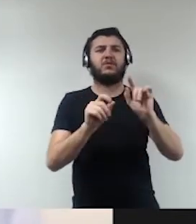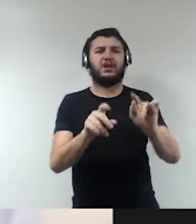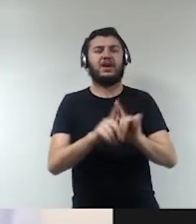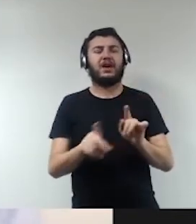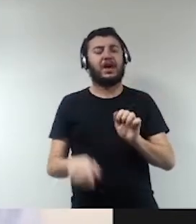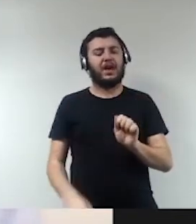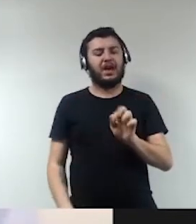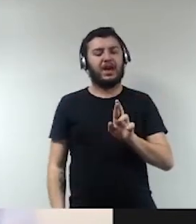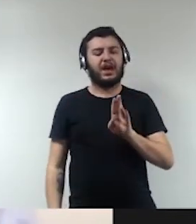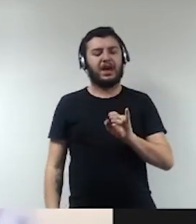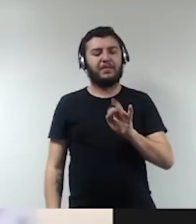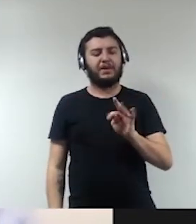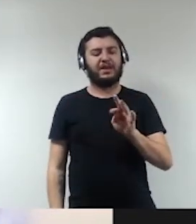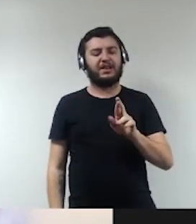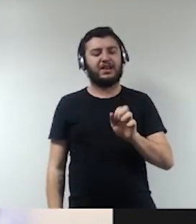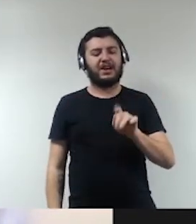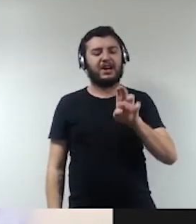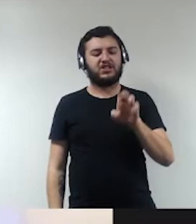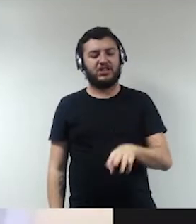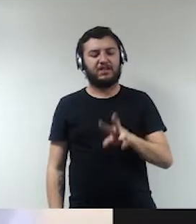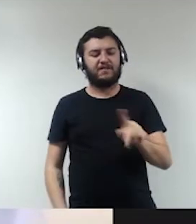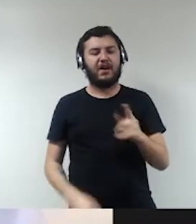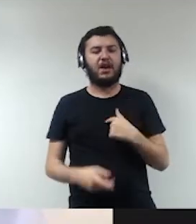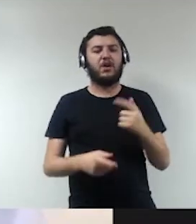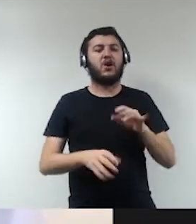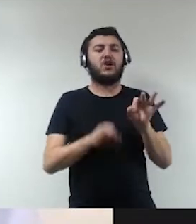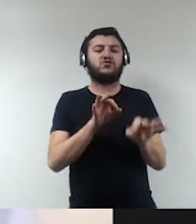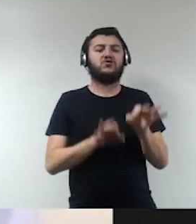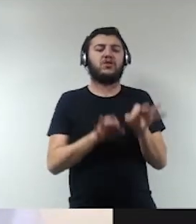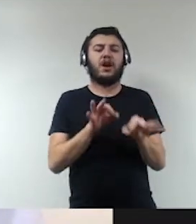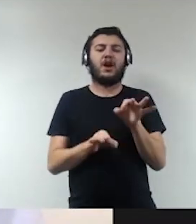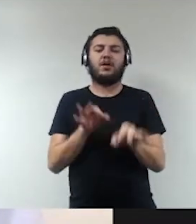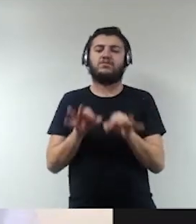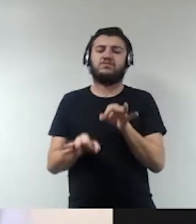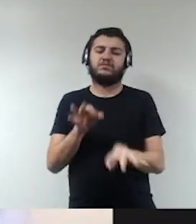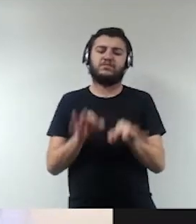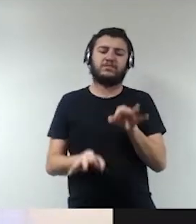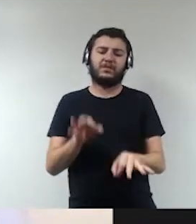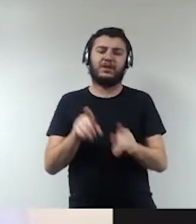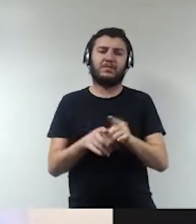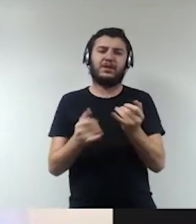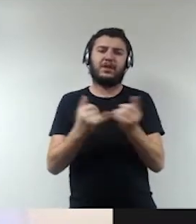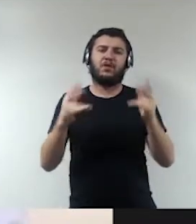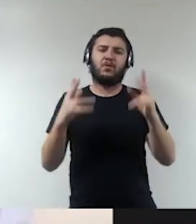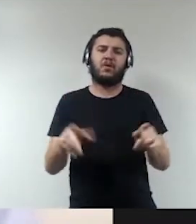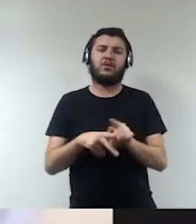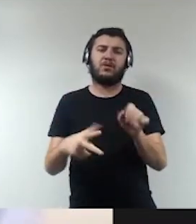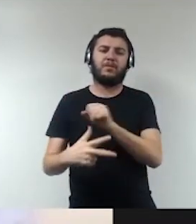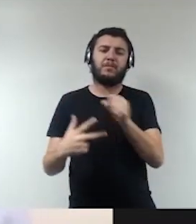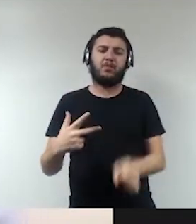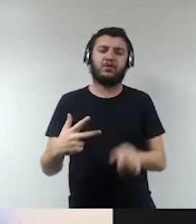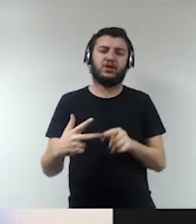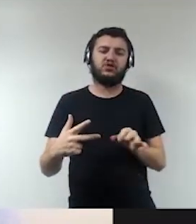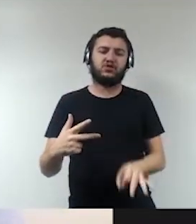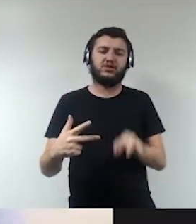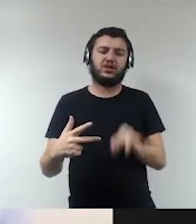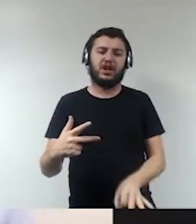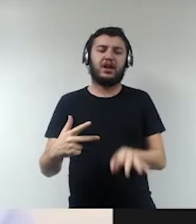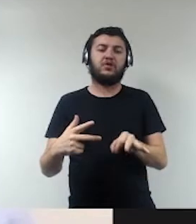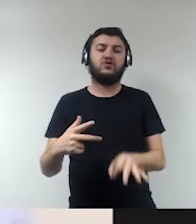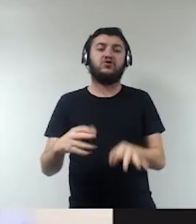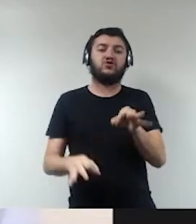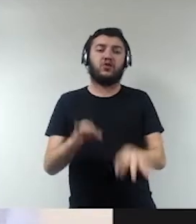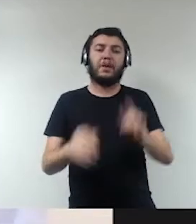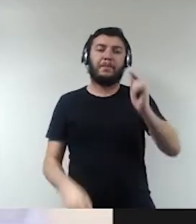julgadora e, portanto, se assemelha bastante ao julgamento que o Poder Judiciário nos entrega. Todas as vezes que eu